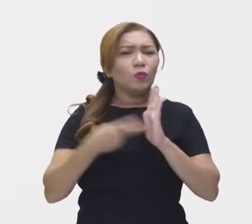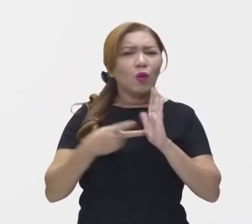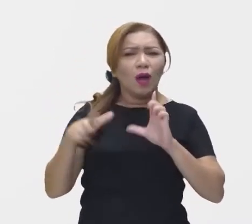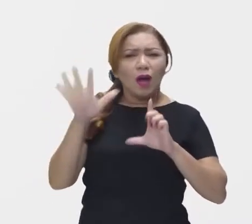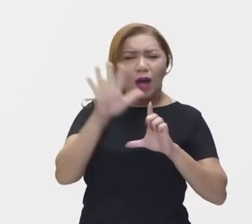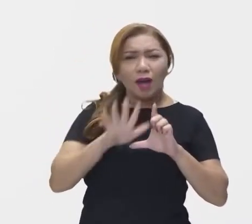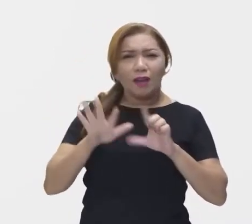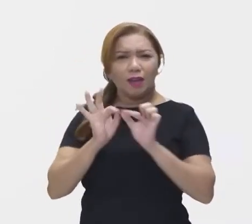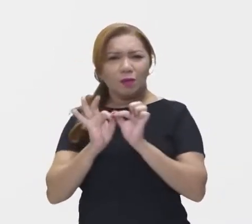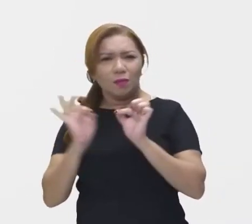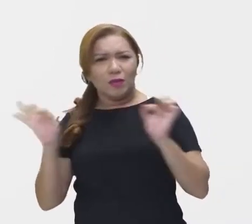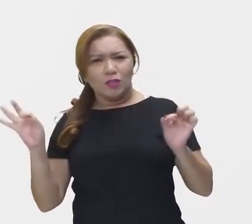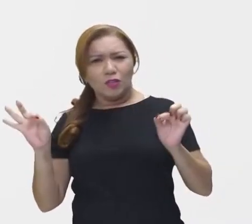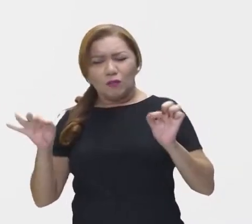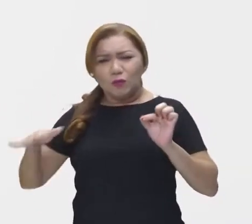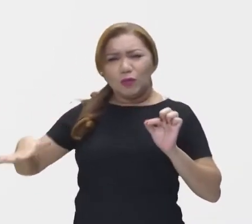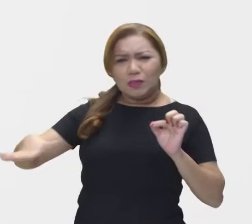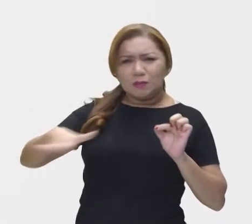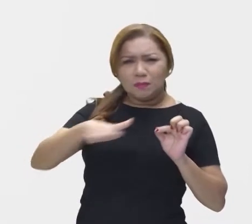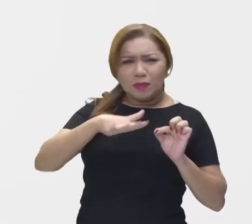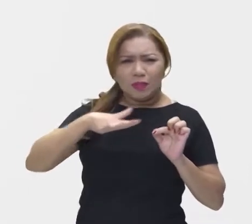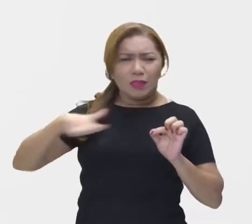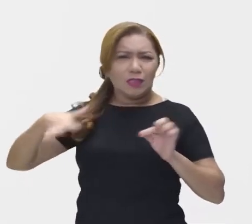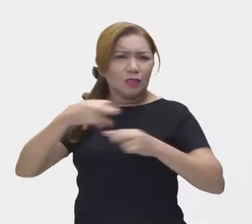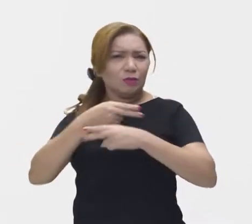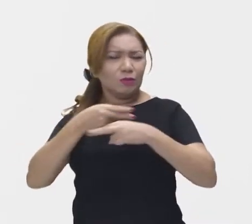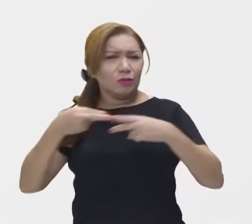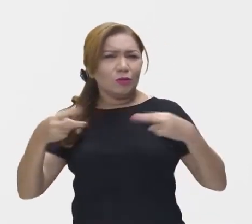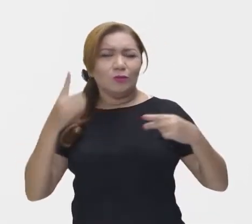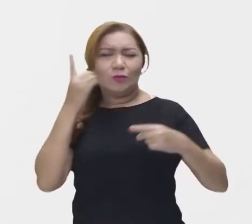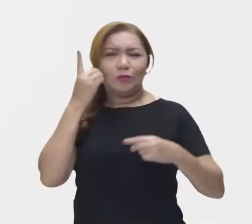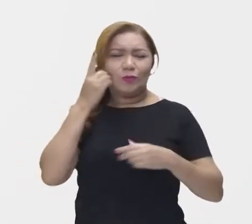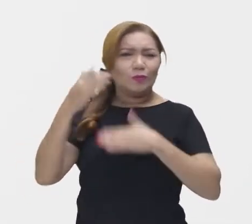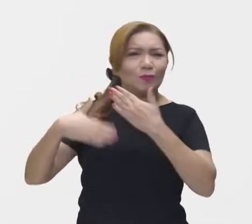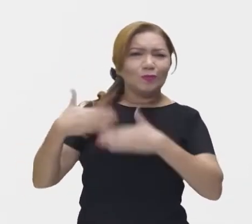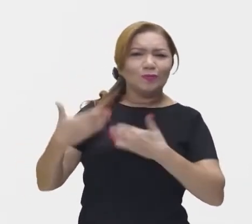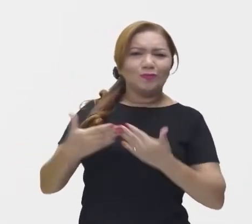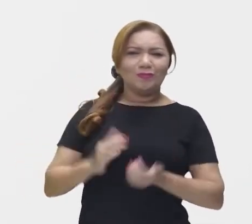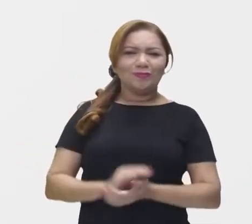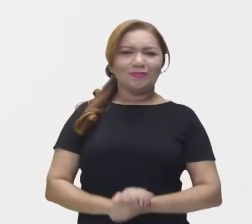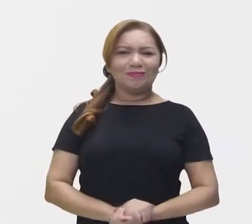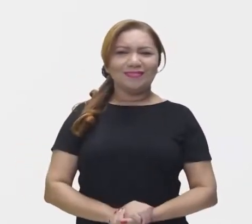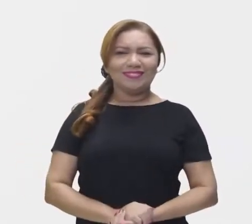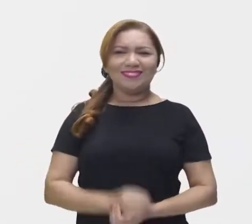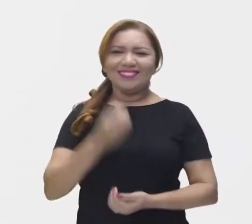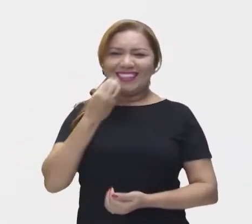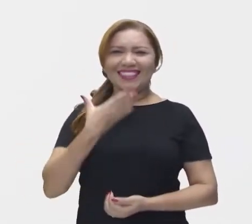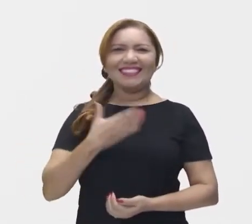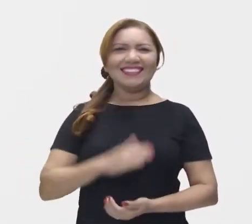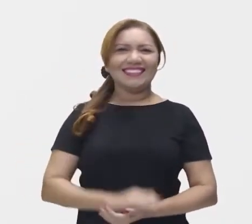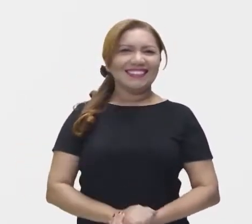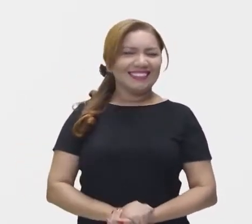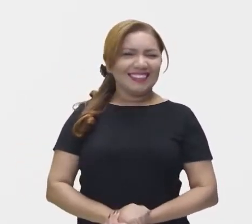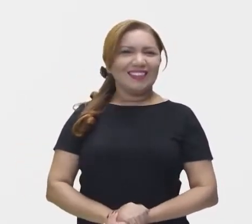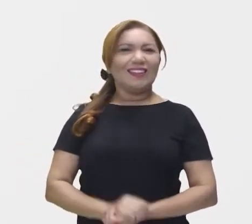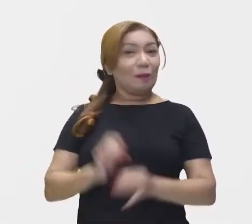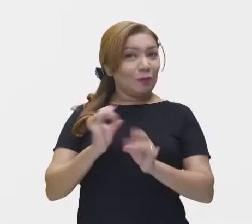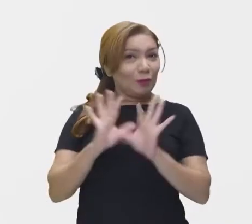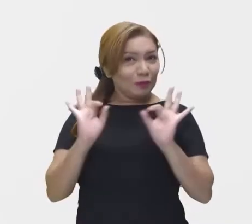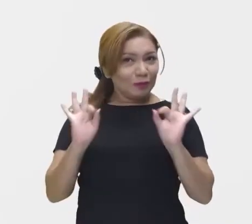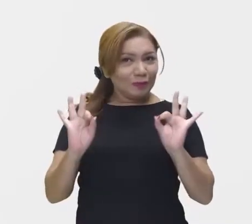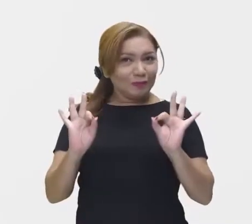e perímetro de figuras planas em situações do cotidiano. Beleza? Está preparado?